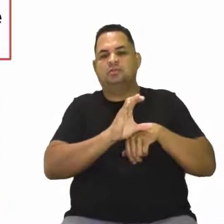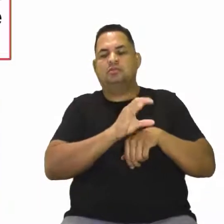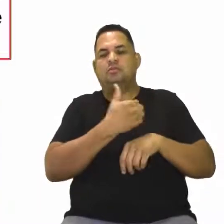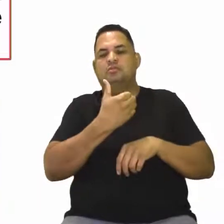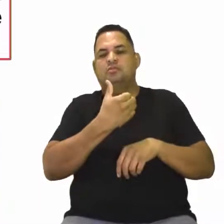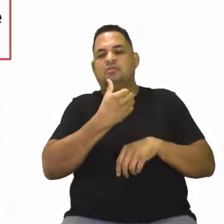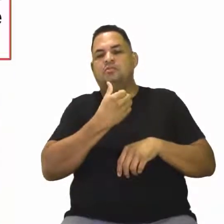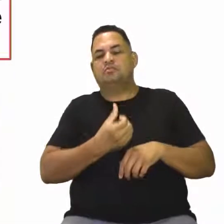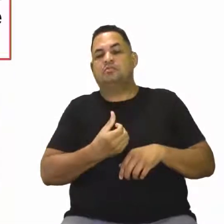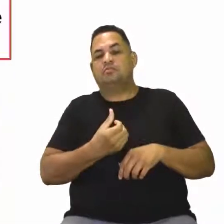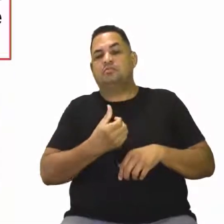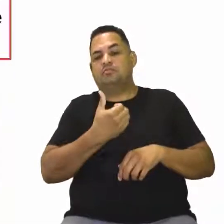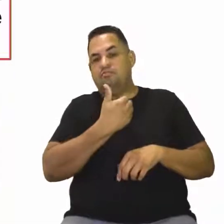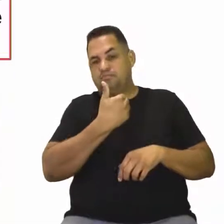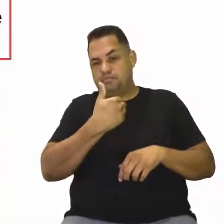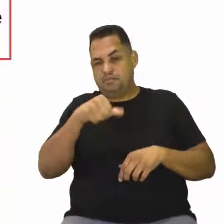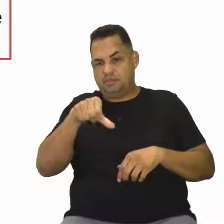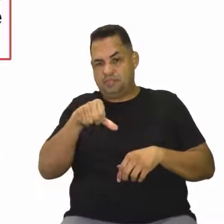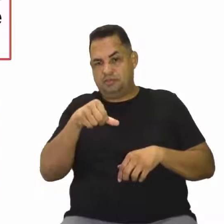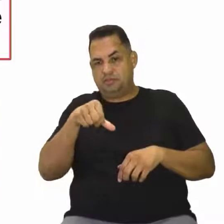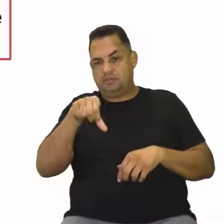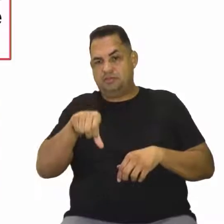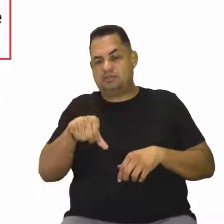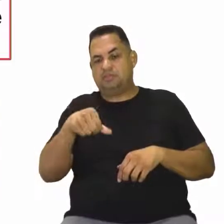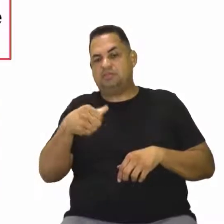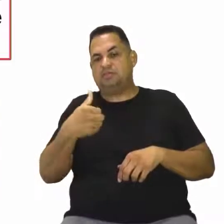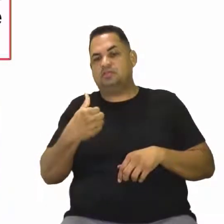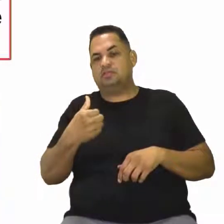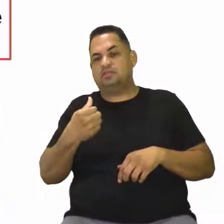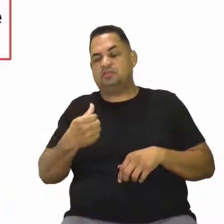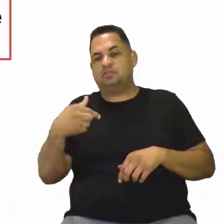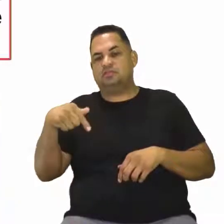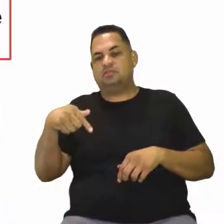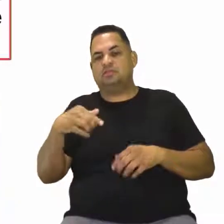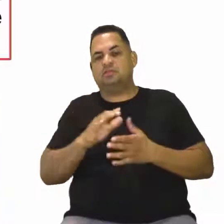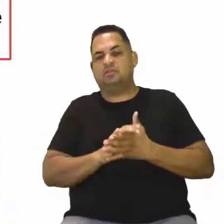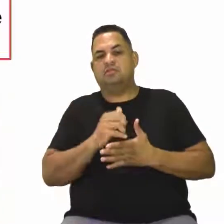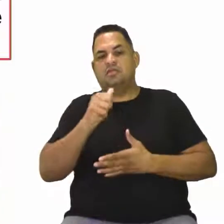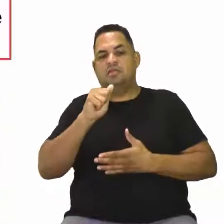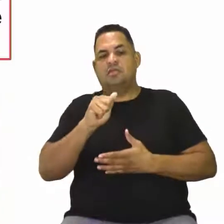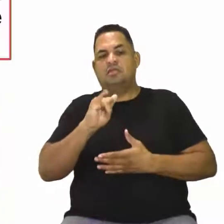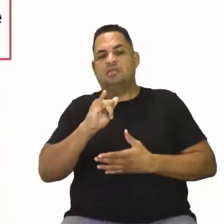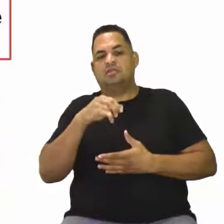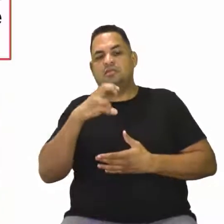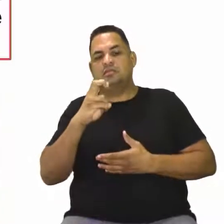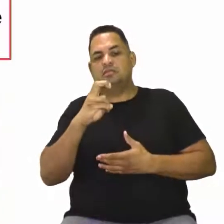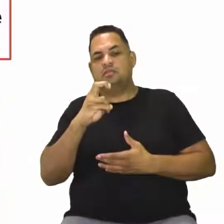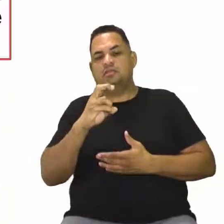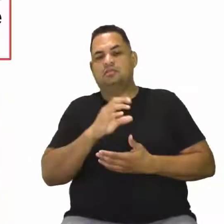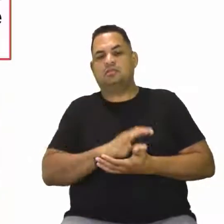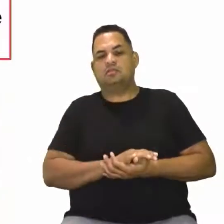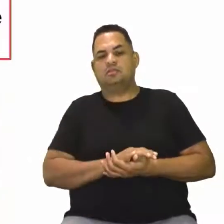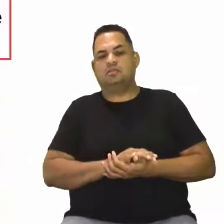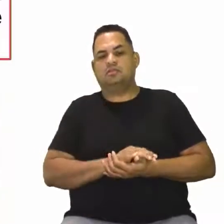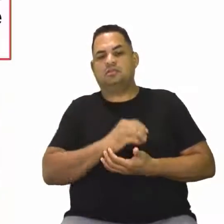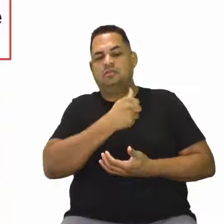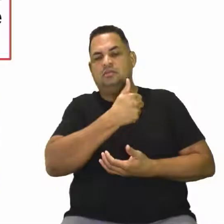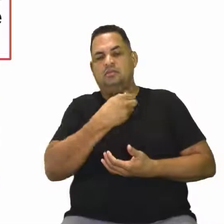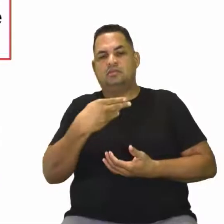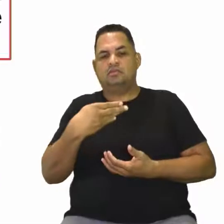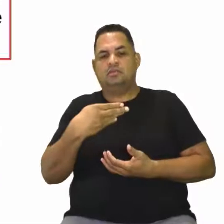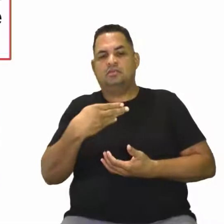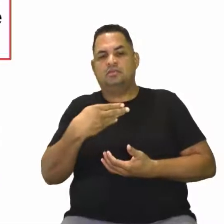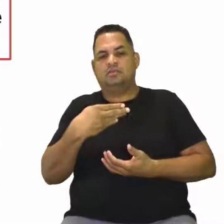Constituição de 1967. O ato número 5 é do dia 13